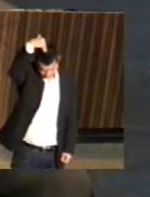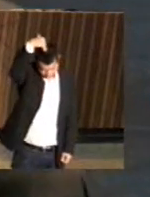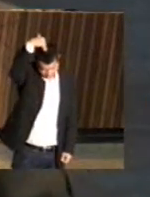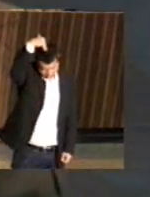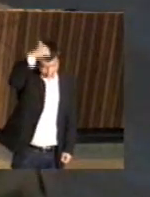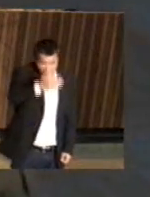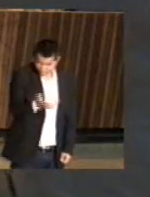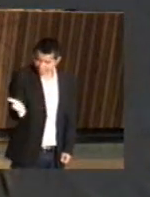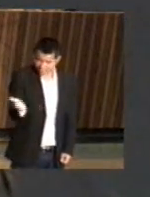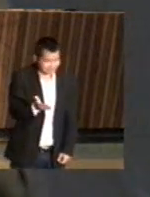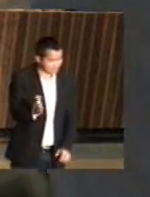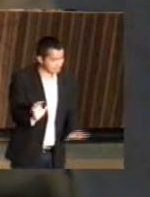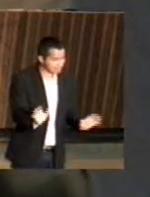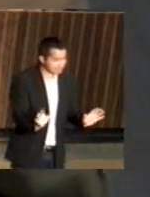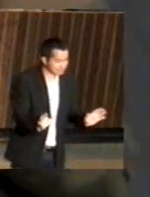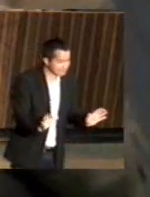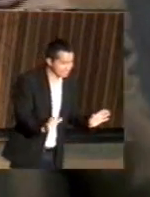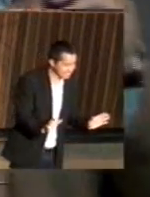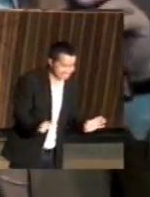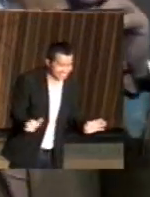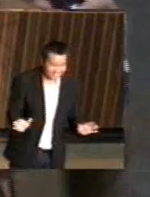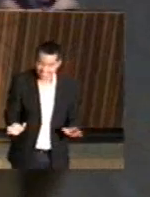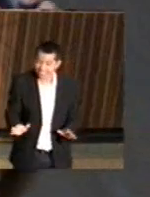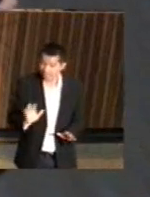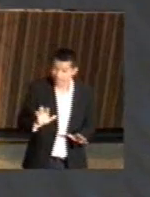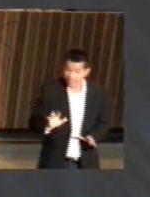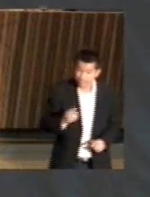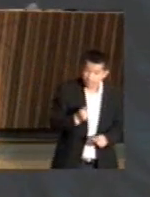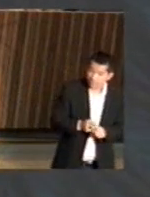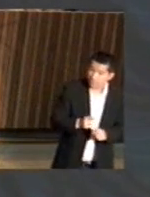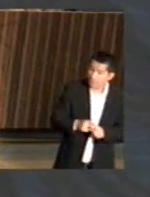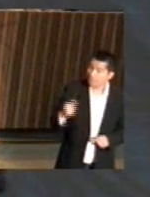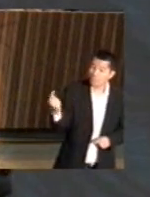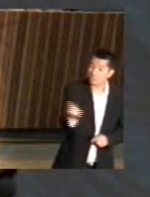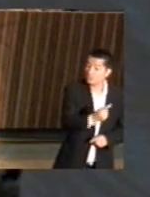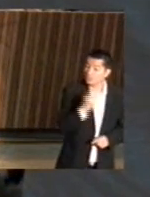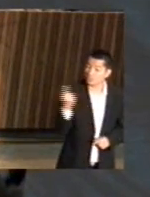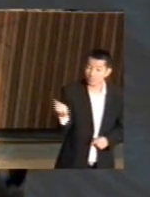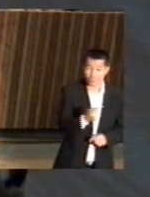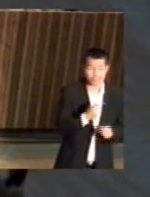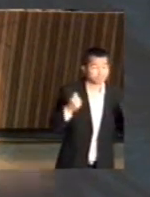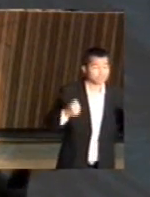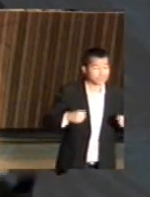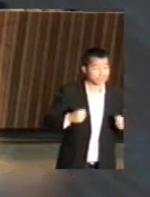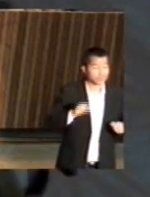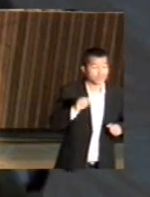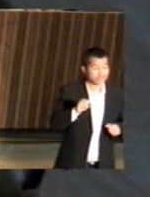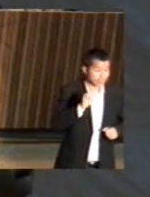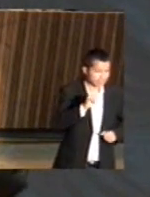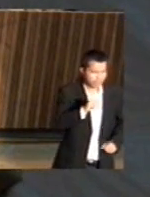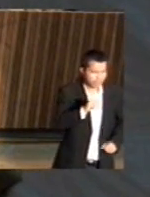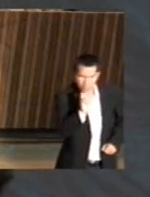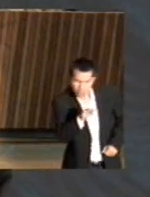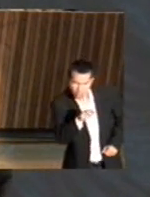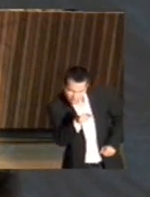Agora sabe o que é pior? É que eu sou rapidinho para descobrir o problema do coração do